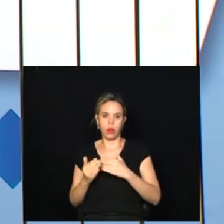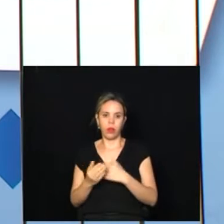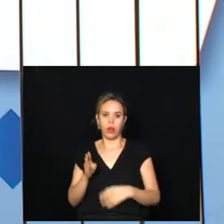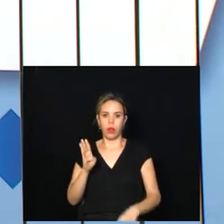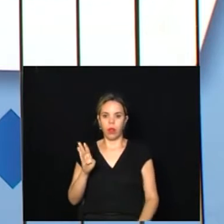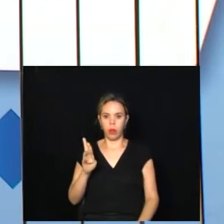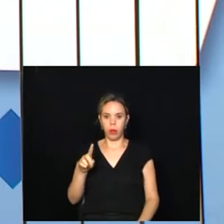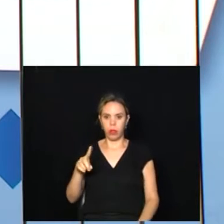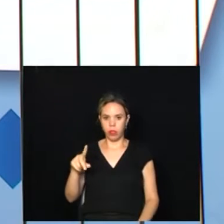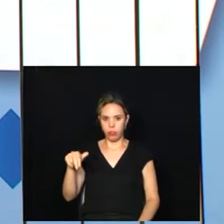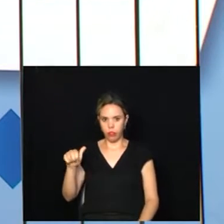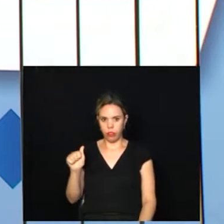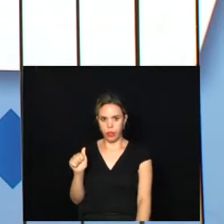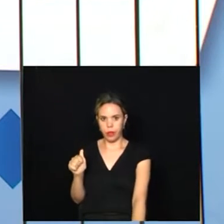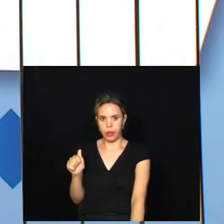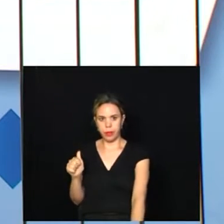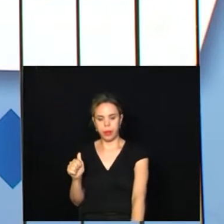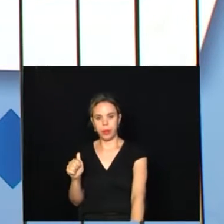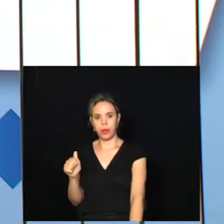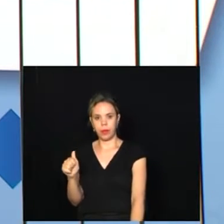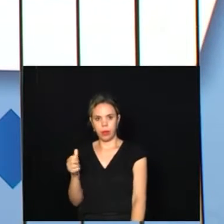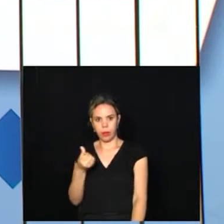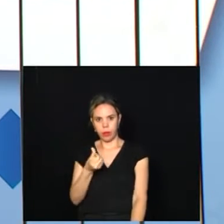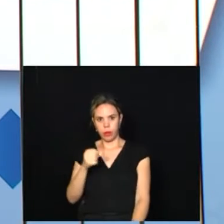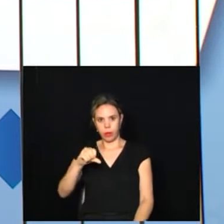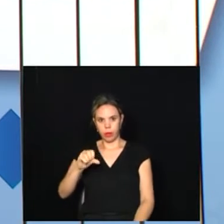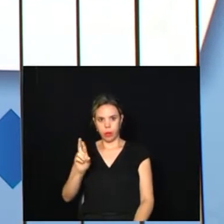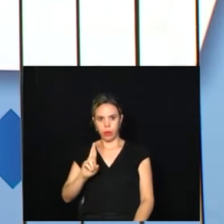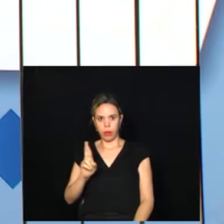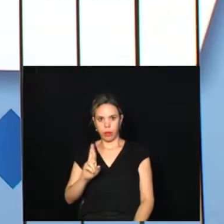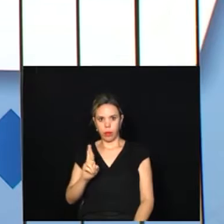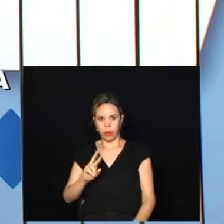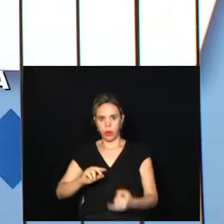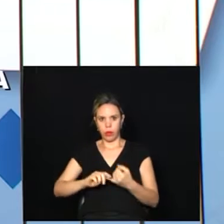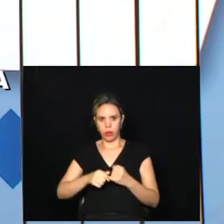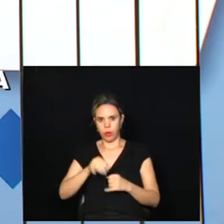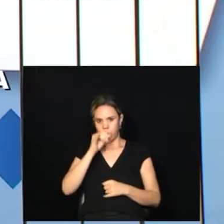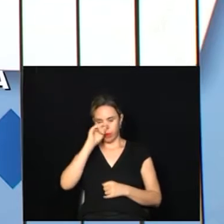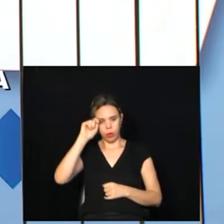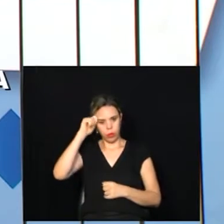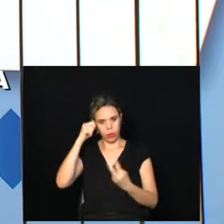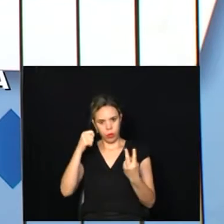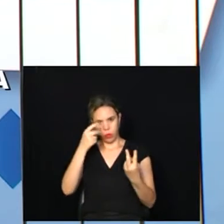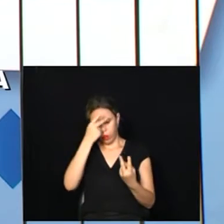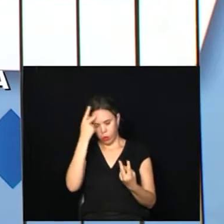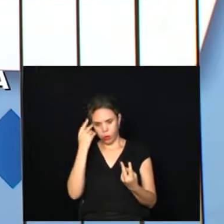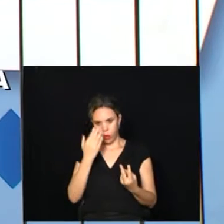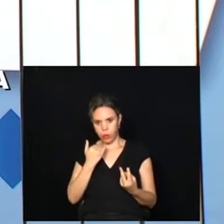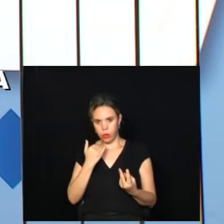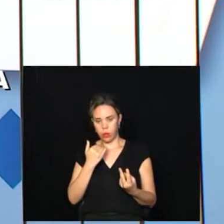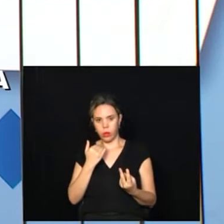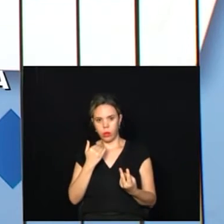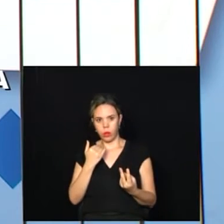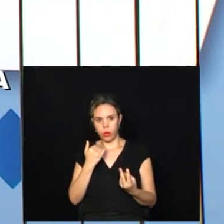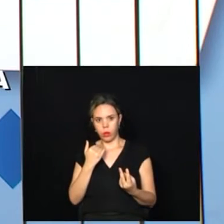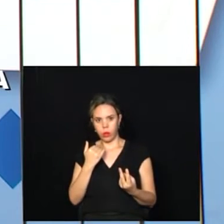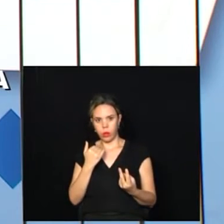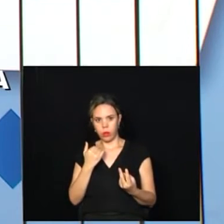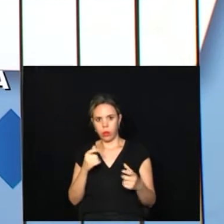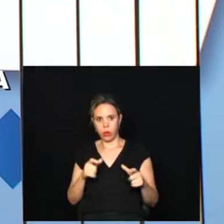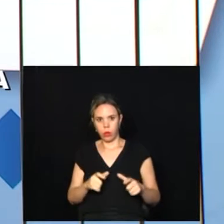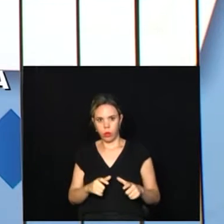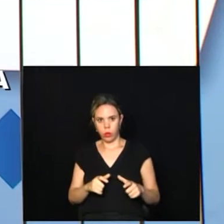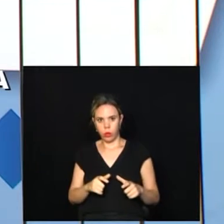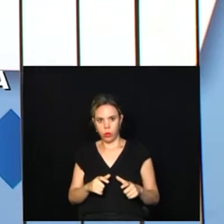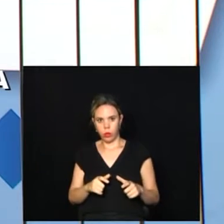Brandina. Então, olha só, R$ 69,00 é a feijoada que serve para 2 pessoas, que vem com acompanhamentos